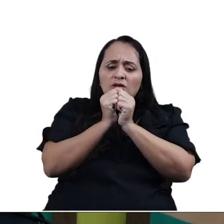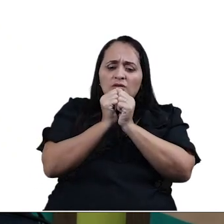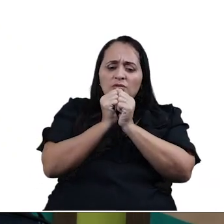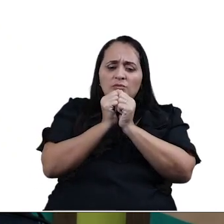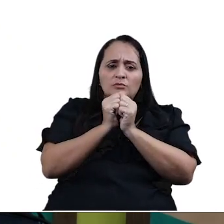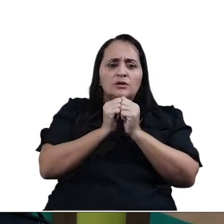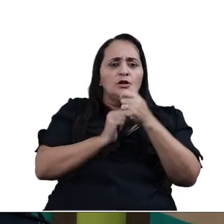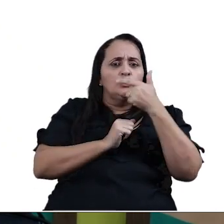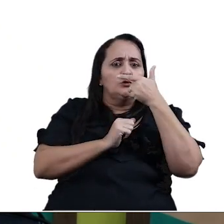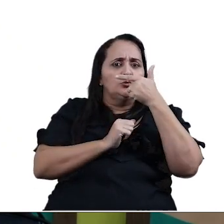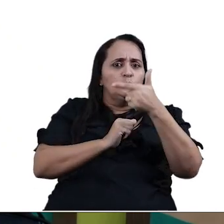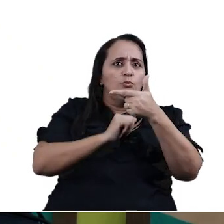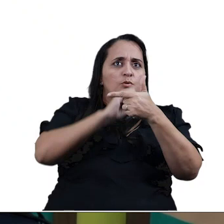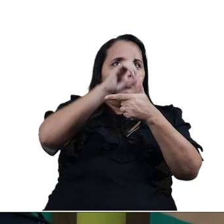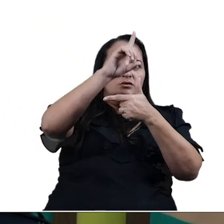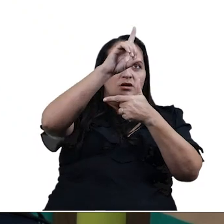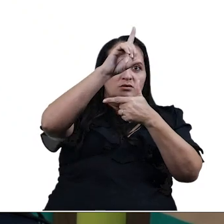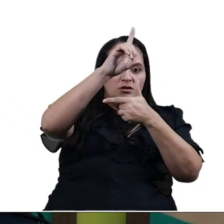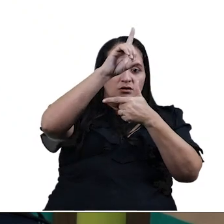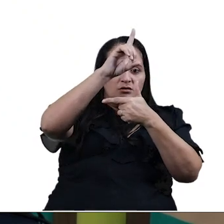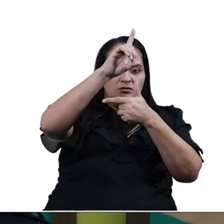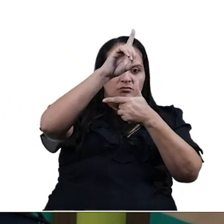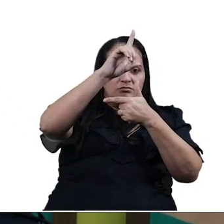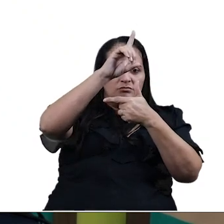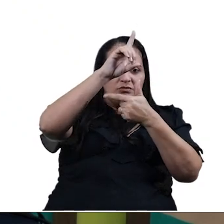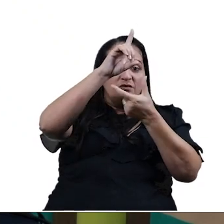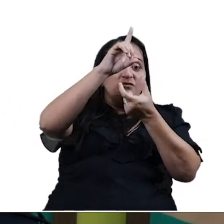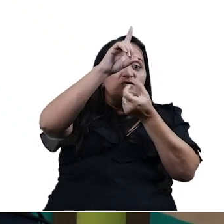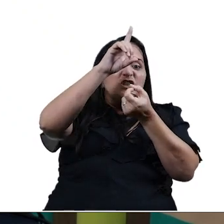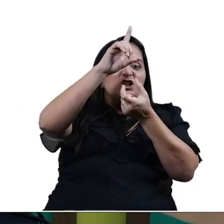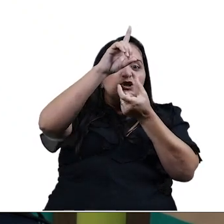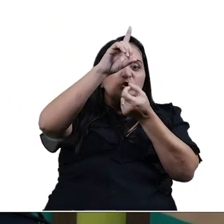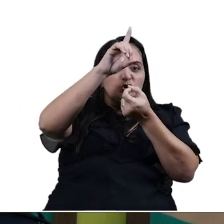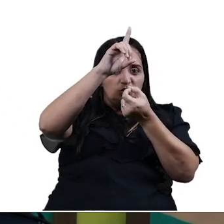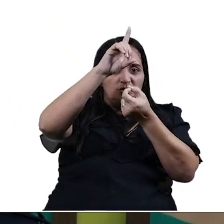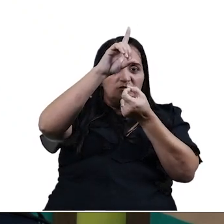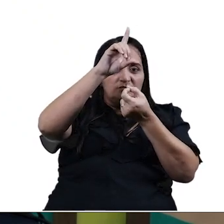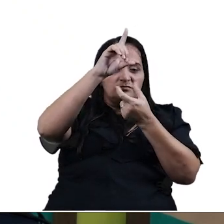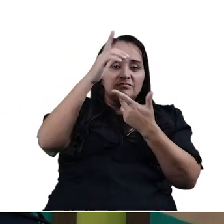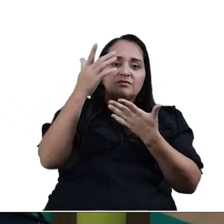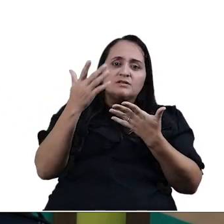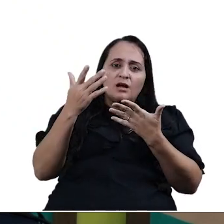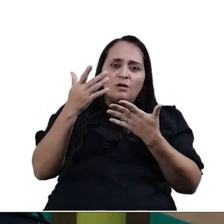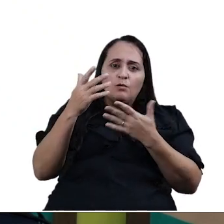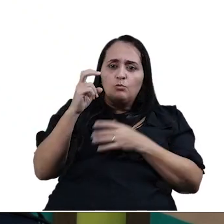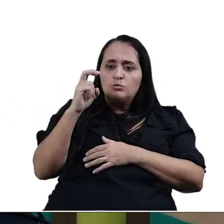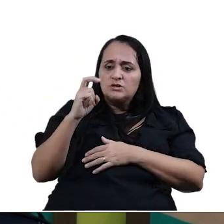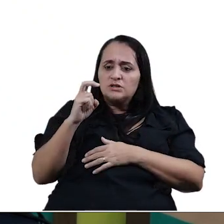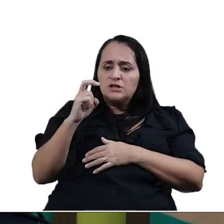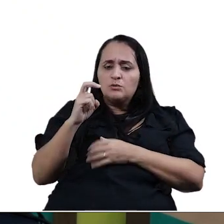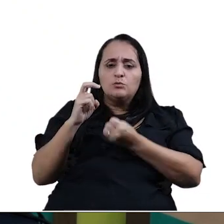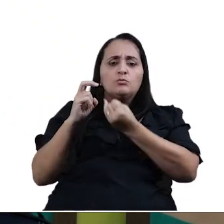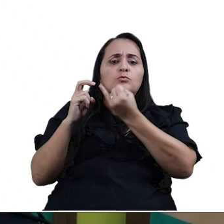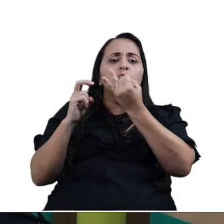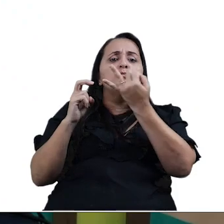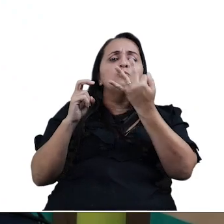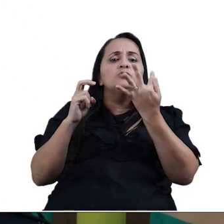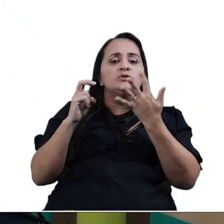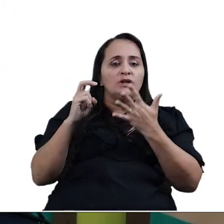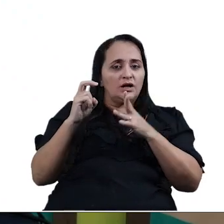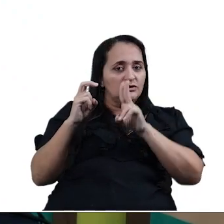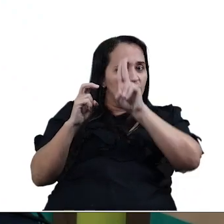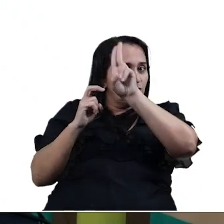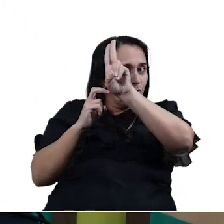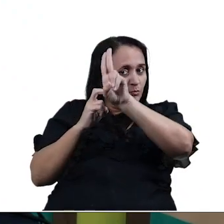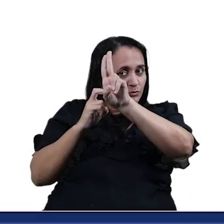Juntando, ele tem 2 dezenas, ó. O 2, ele vale o 20. Então, 2 dezenas. O 5, 5